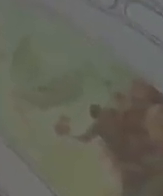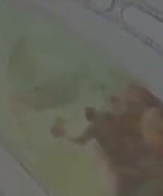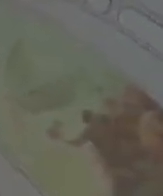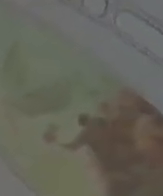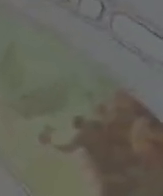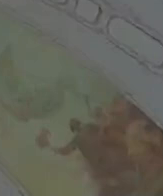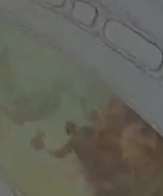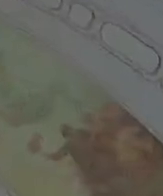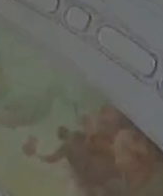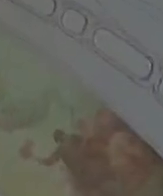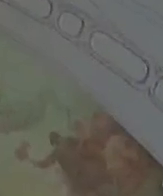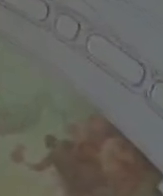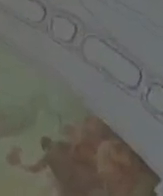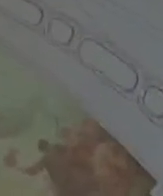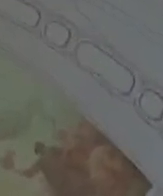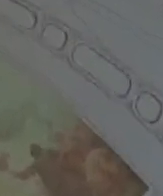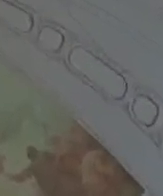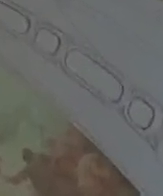aí